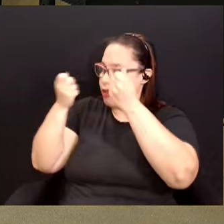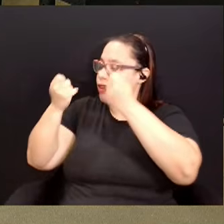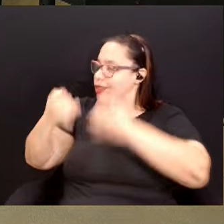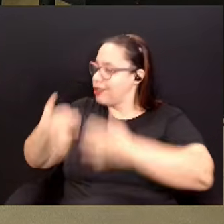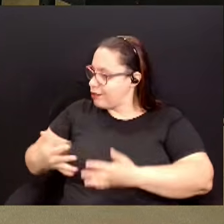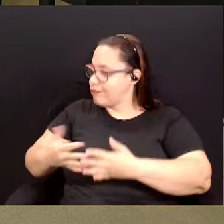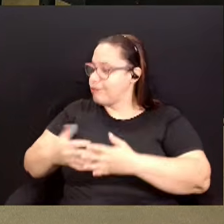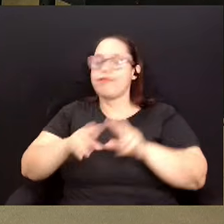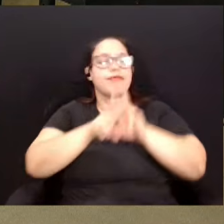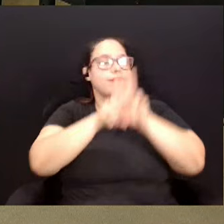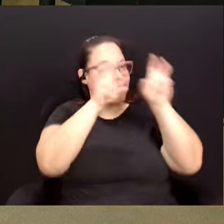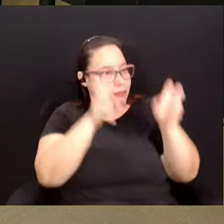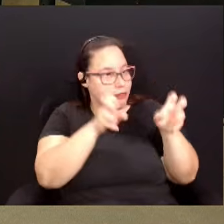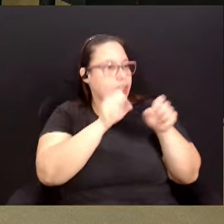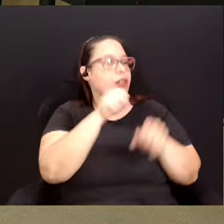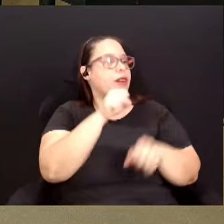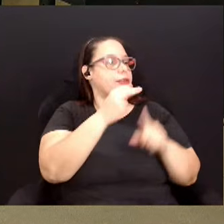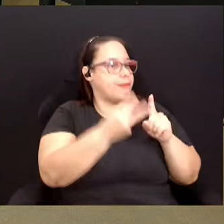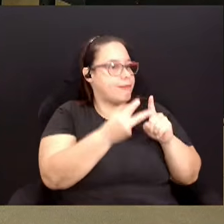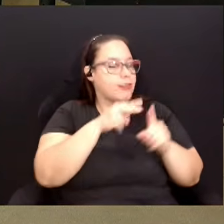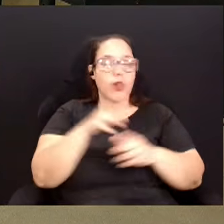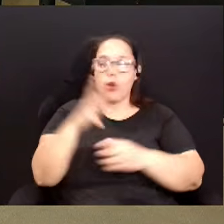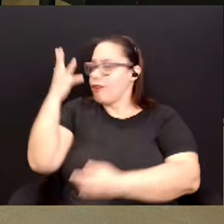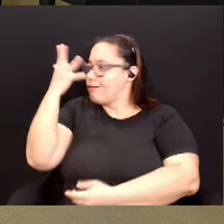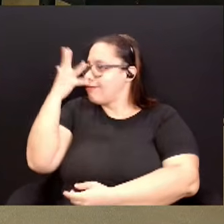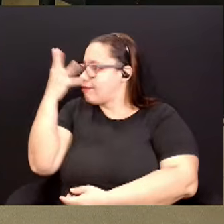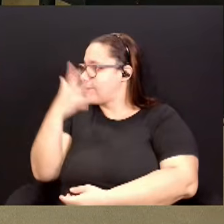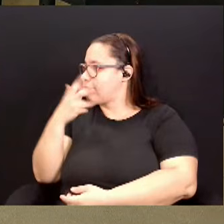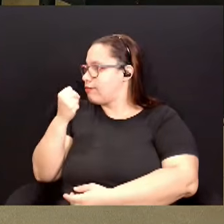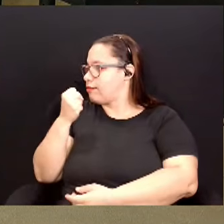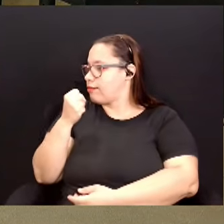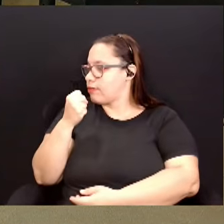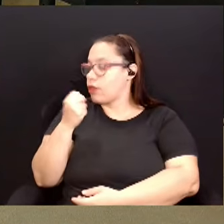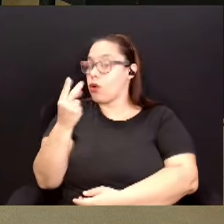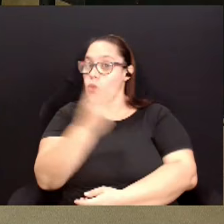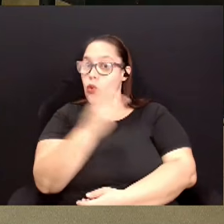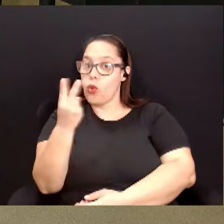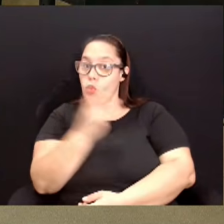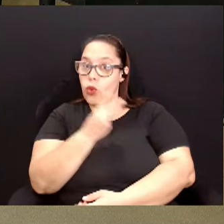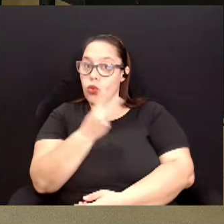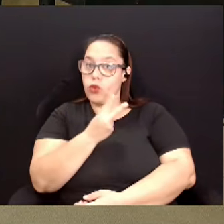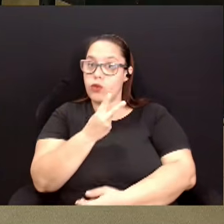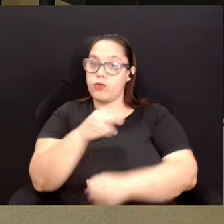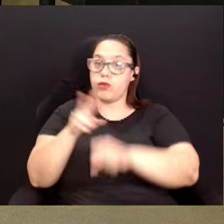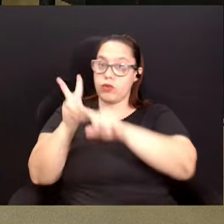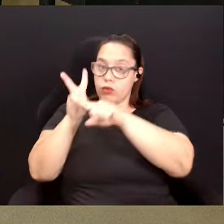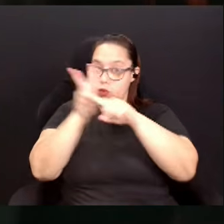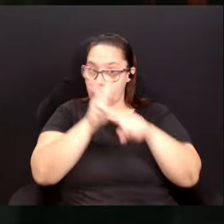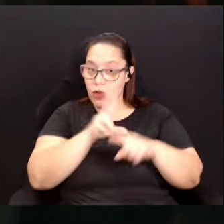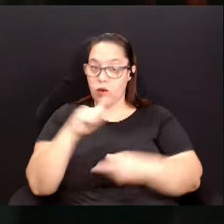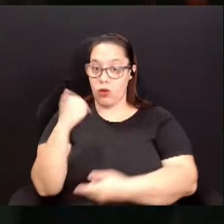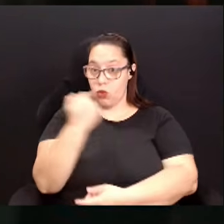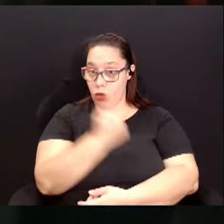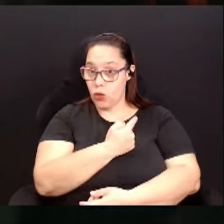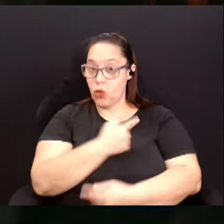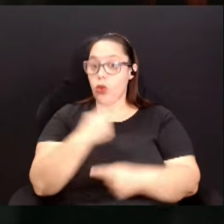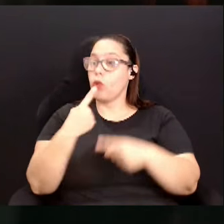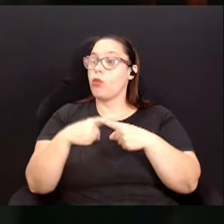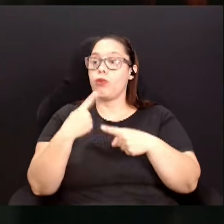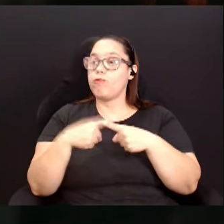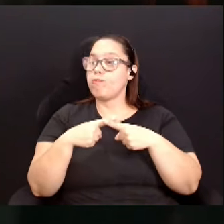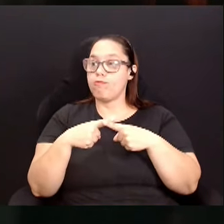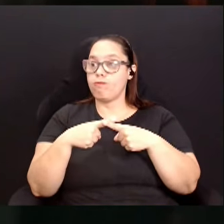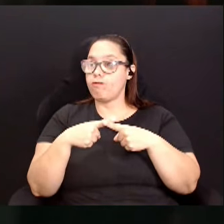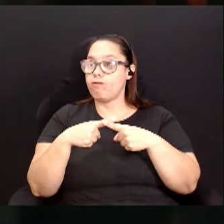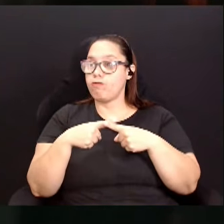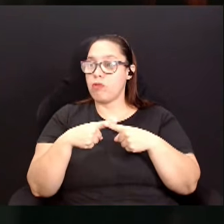esse olhar. Eu acho muito lindo a forma com que vocês tratam e cuidam de nós, porque sem